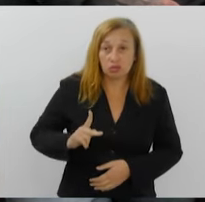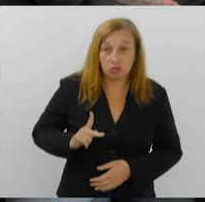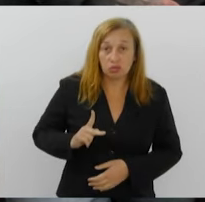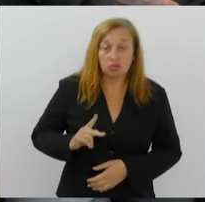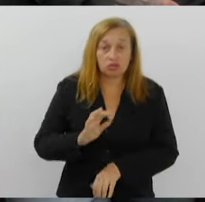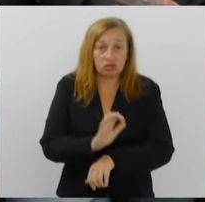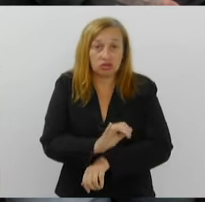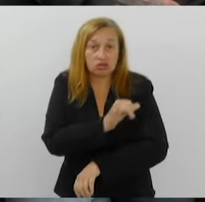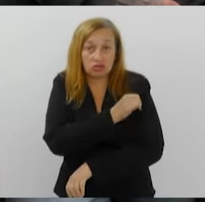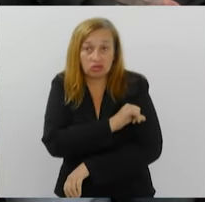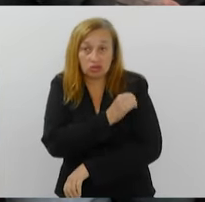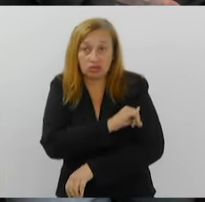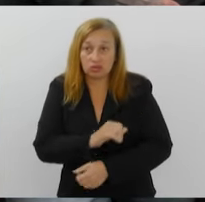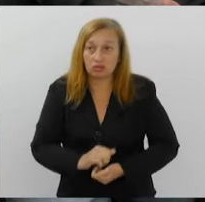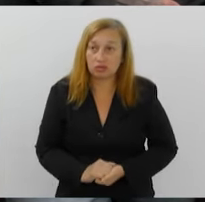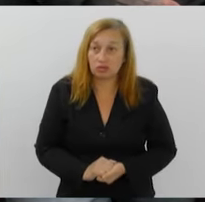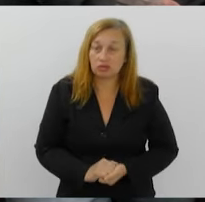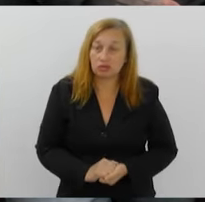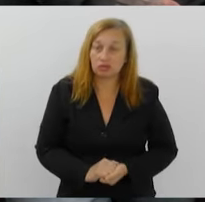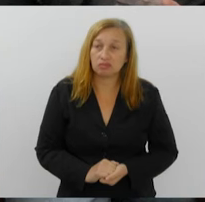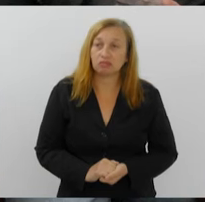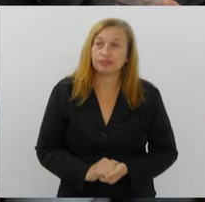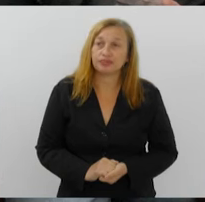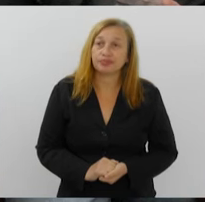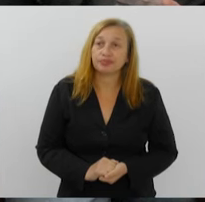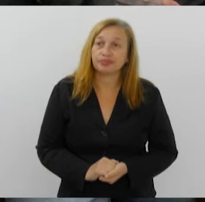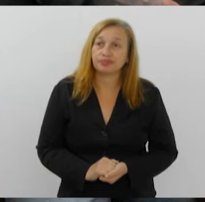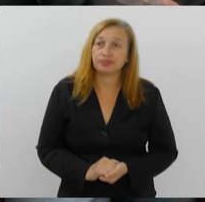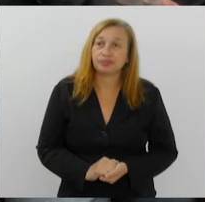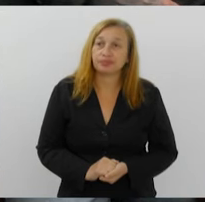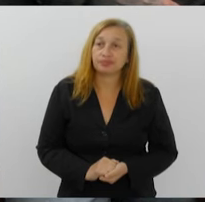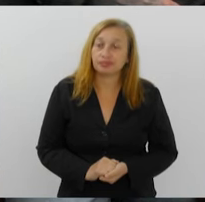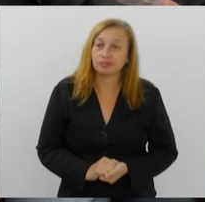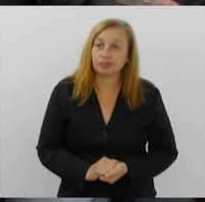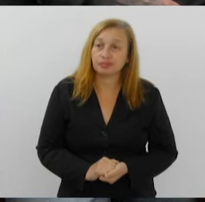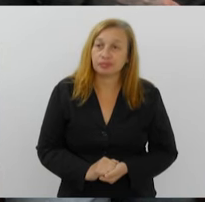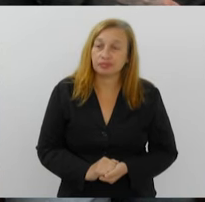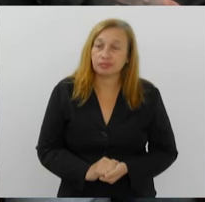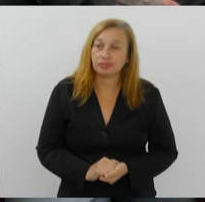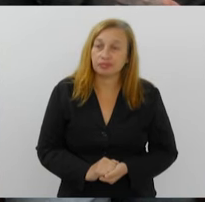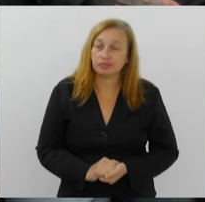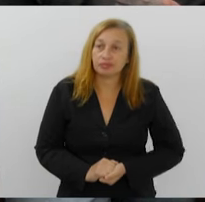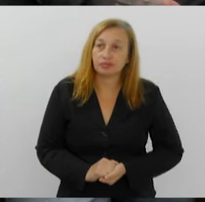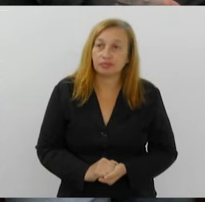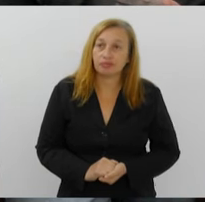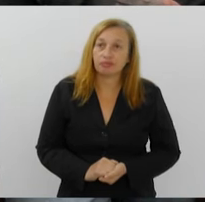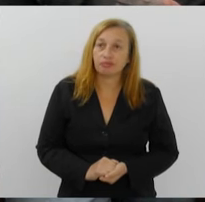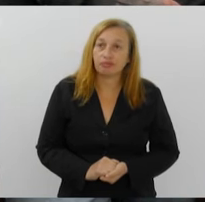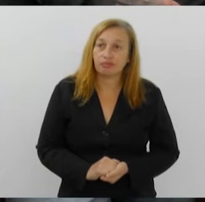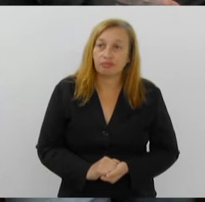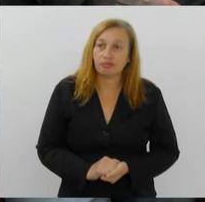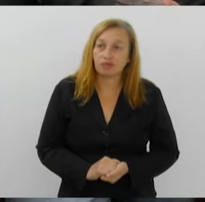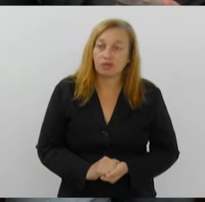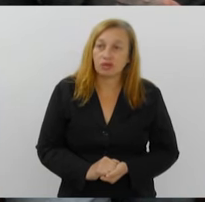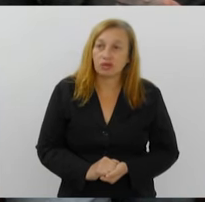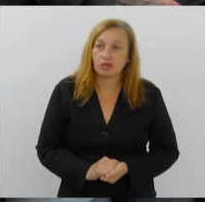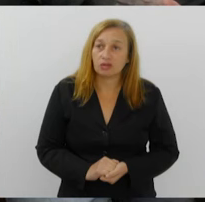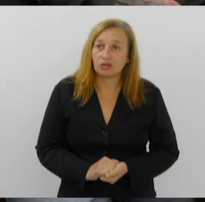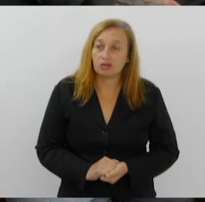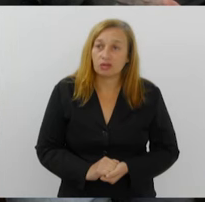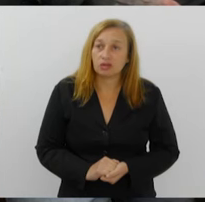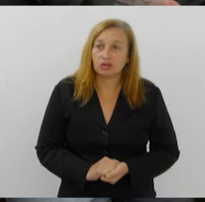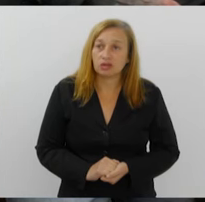Rio de Janeiro, tendo a petulância, a falta de escrúpulo, eu diria, senhor presidente, de ser signatária